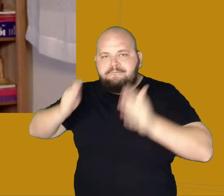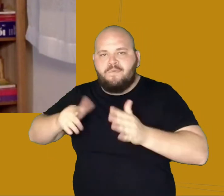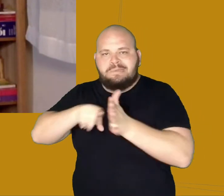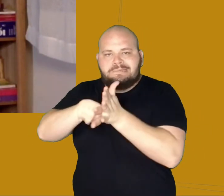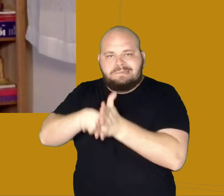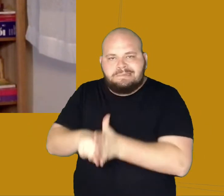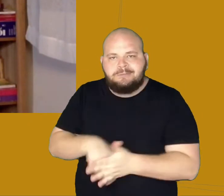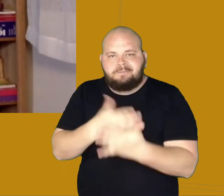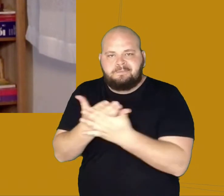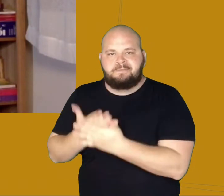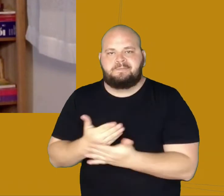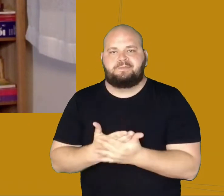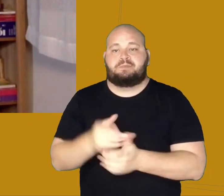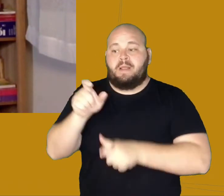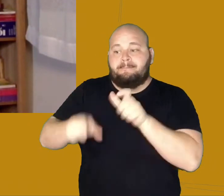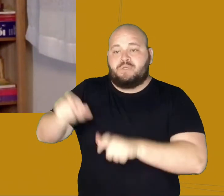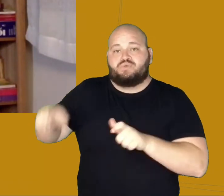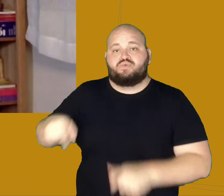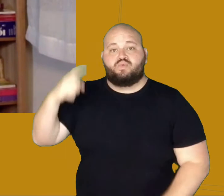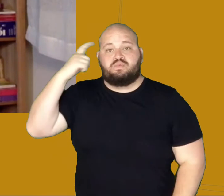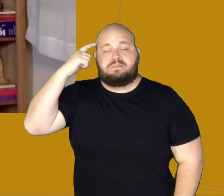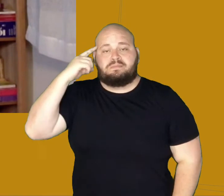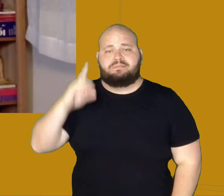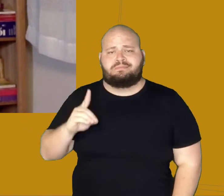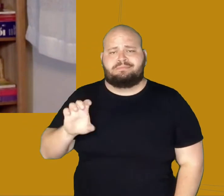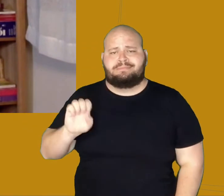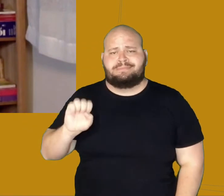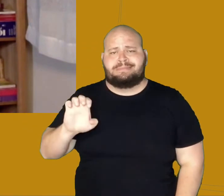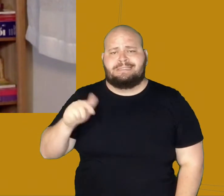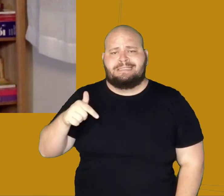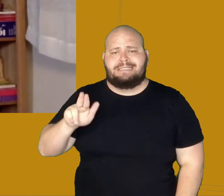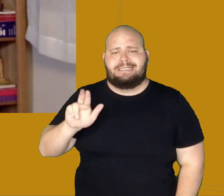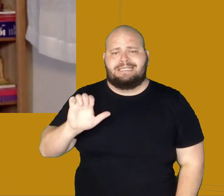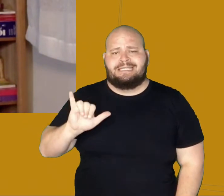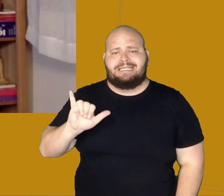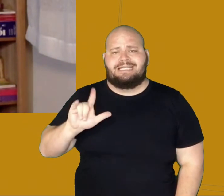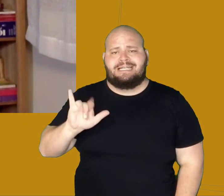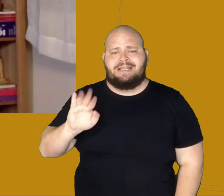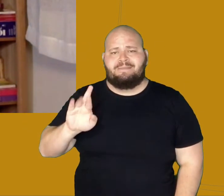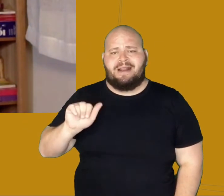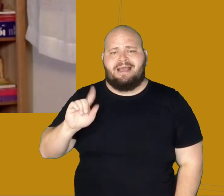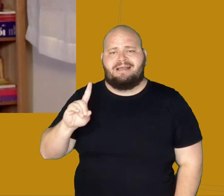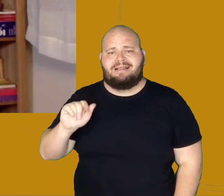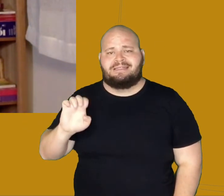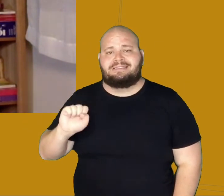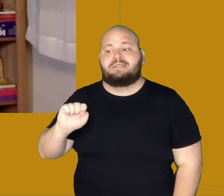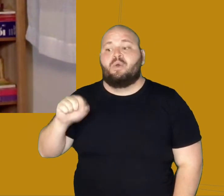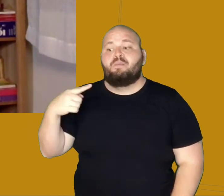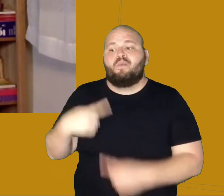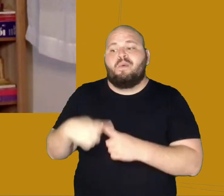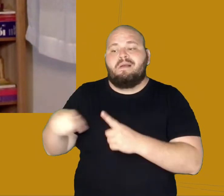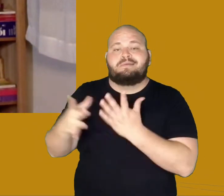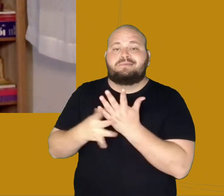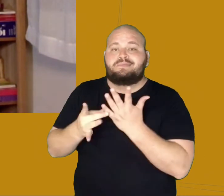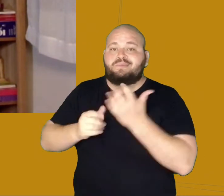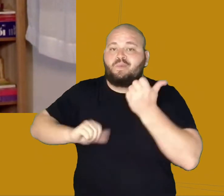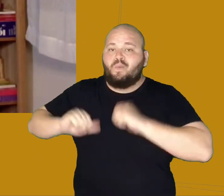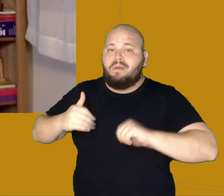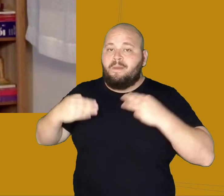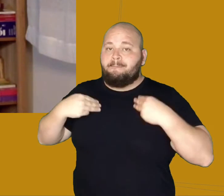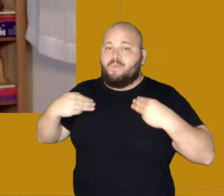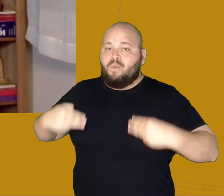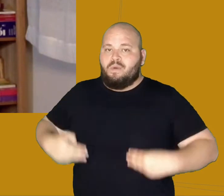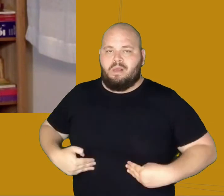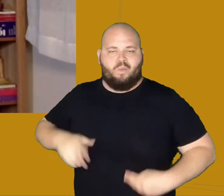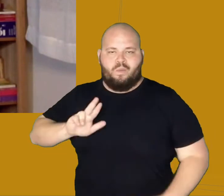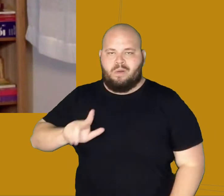profundamente estudados e as pessoas serão ditas desequilibradas a partir de suas qualidades morais, não mais do seu